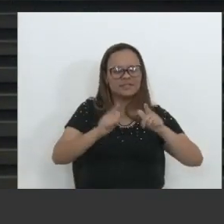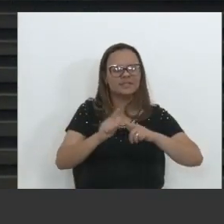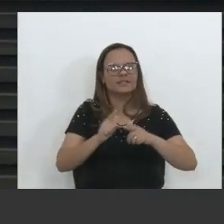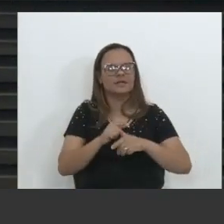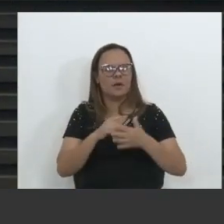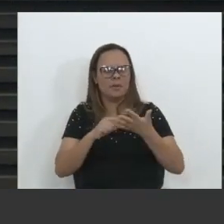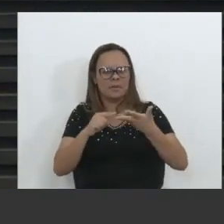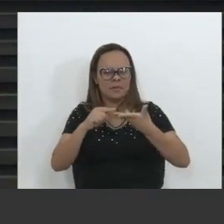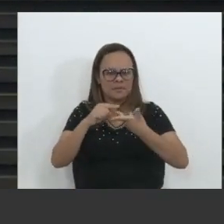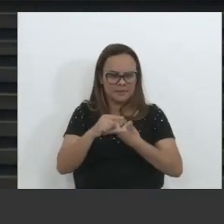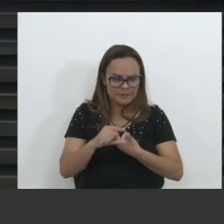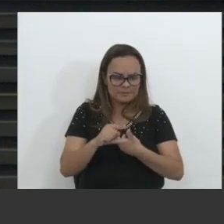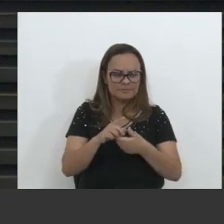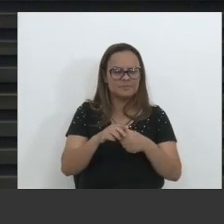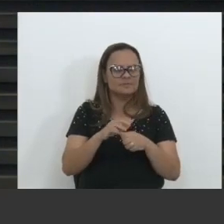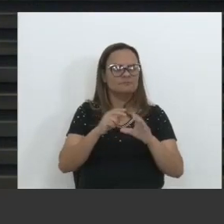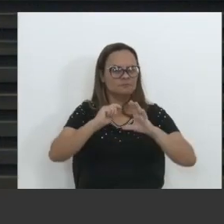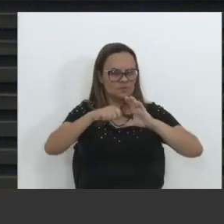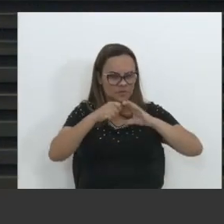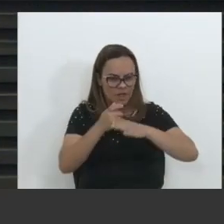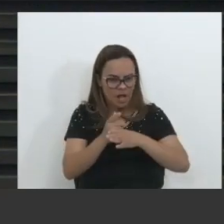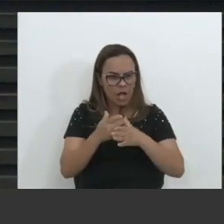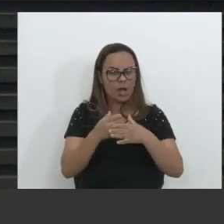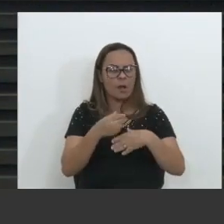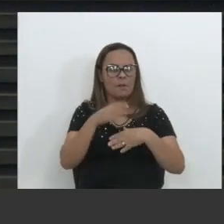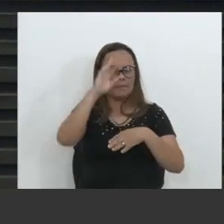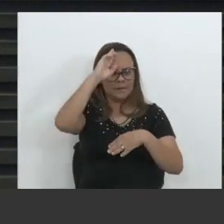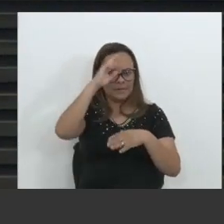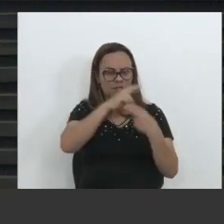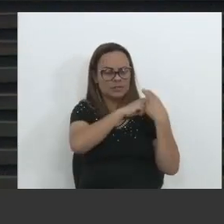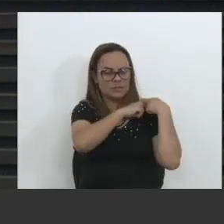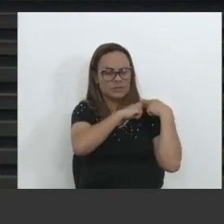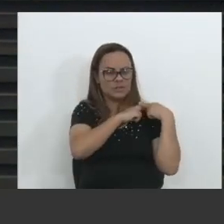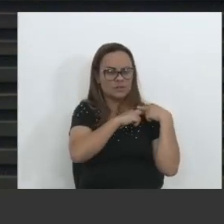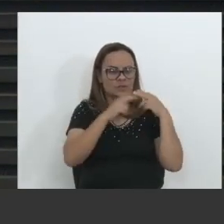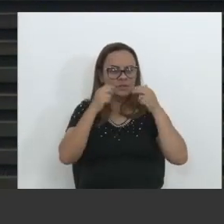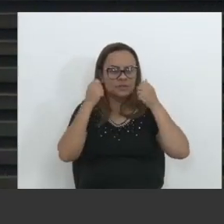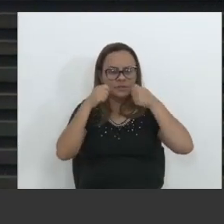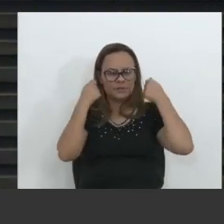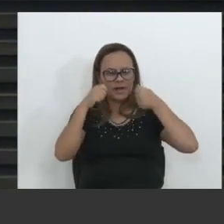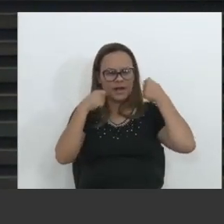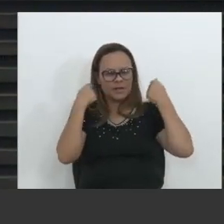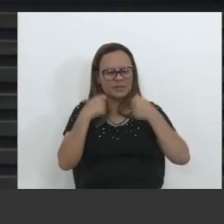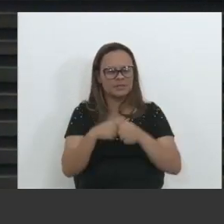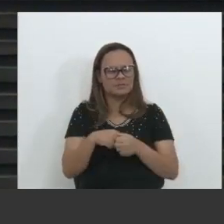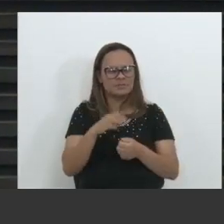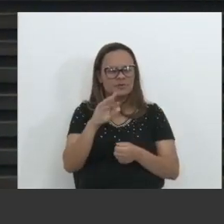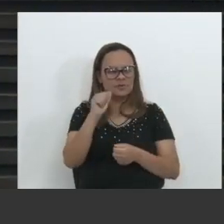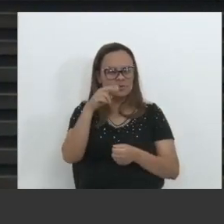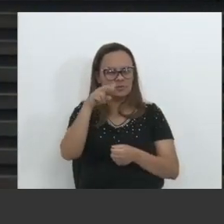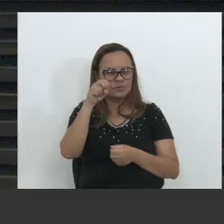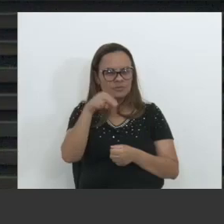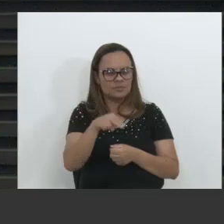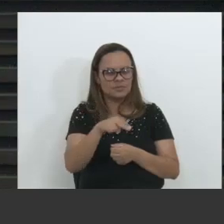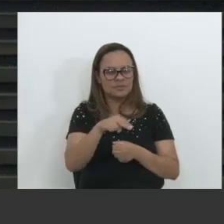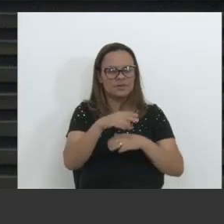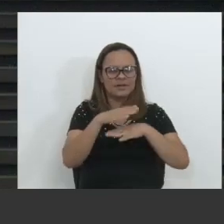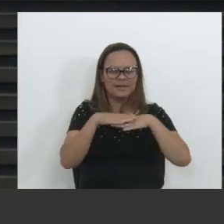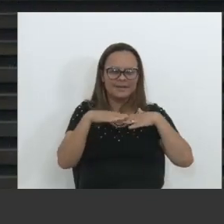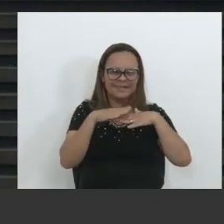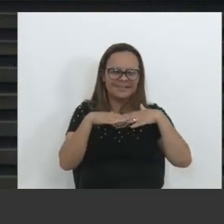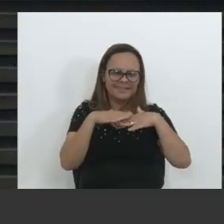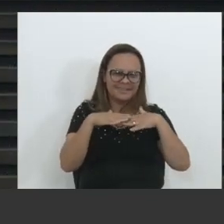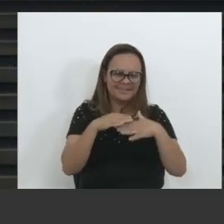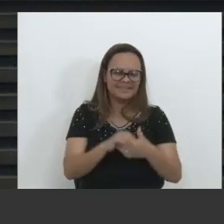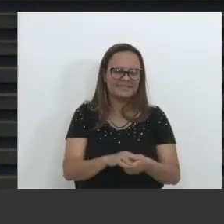vi ele que dirigiu Nosso Filme ao nosso ator querido que já virou da família Rui e é um querido que o